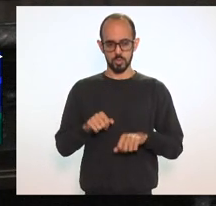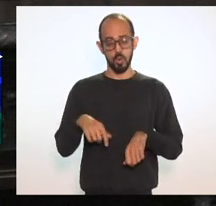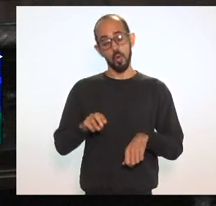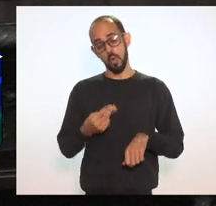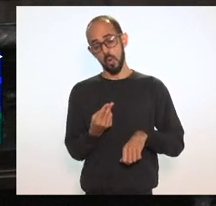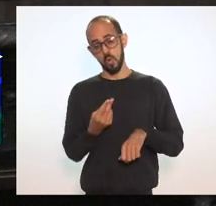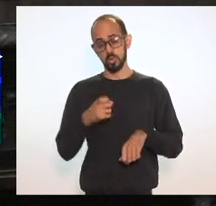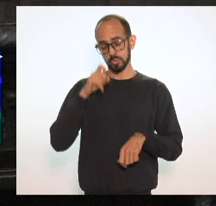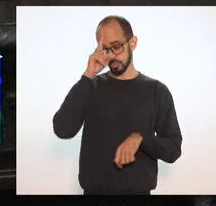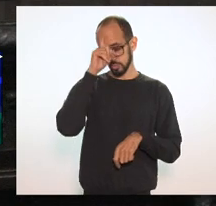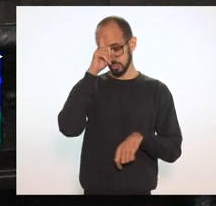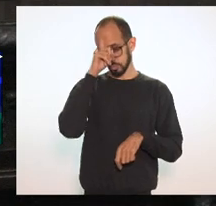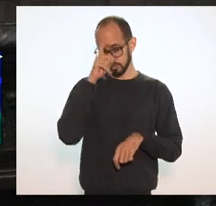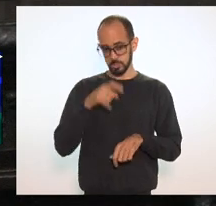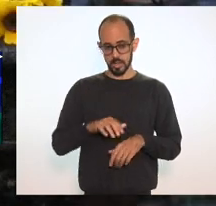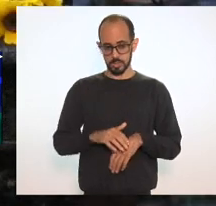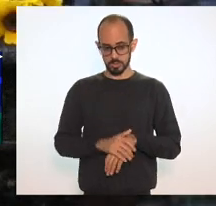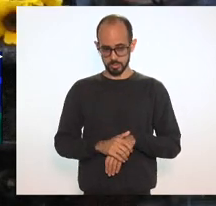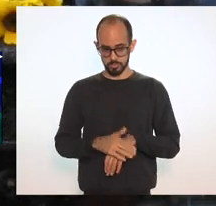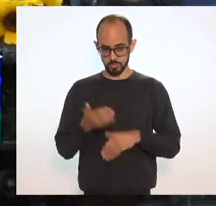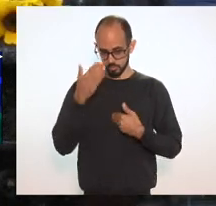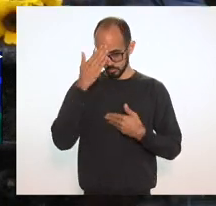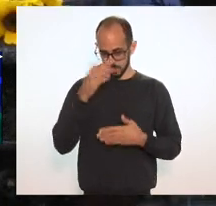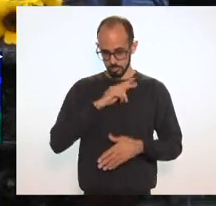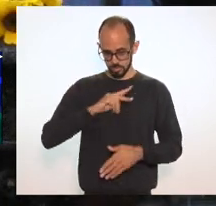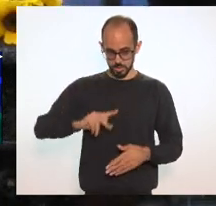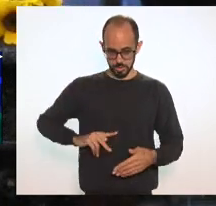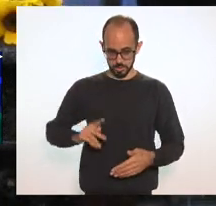especializados no nosso canal Muito obrigado presidente